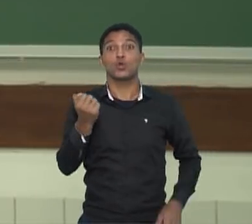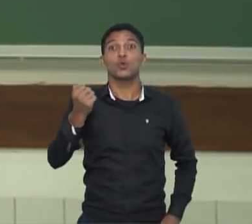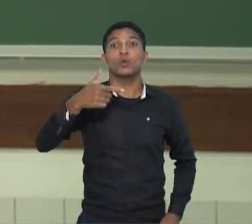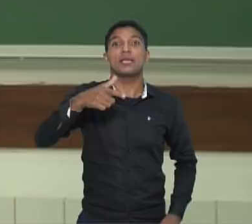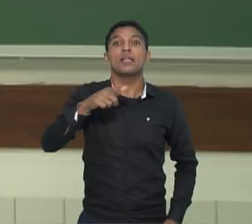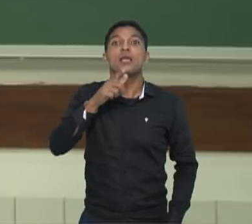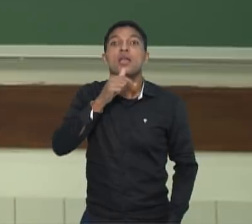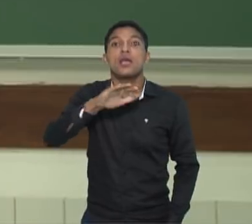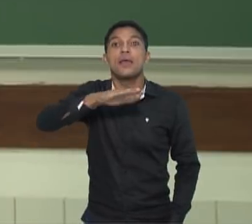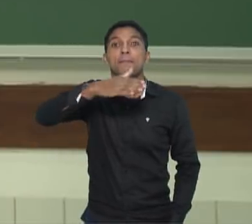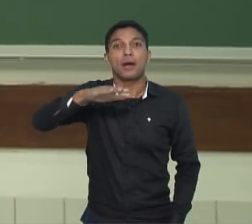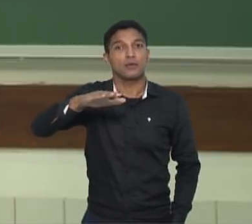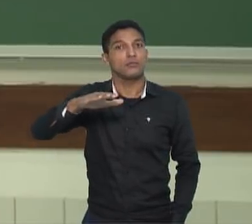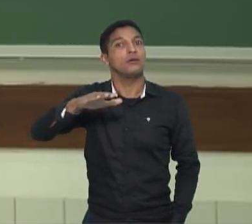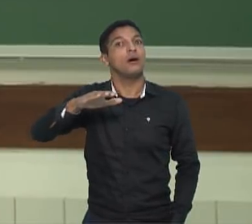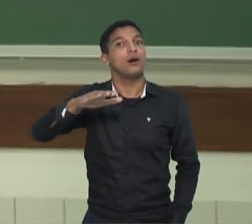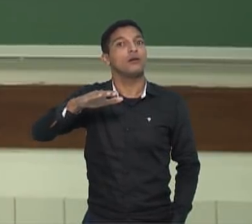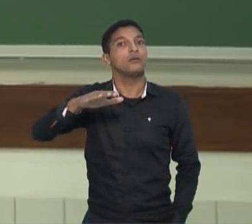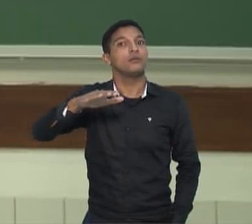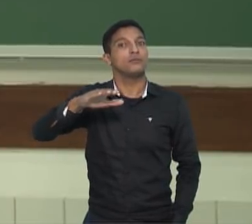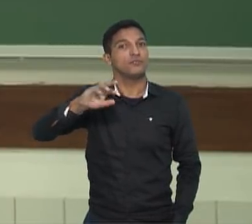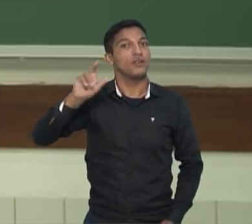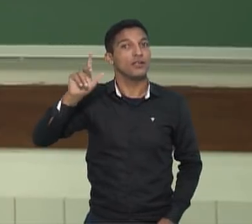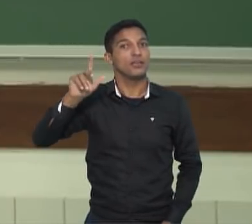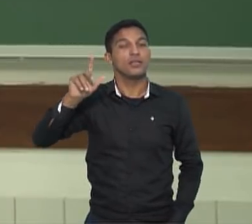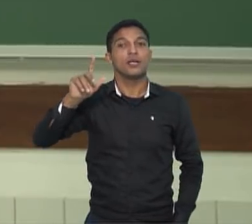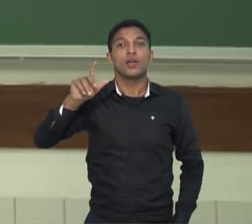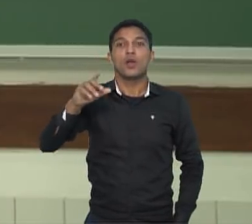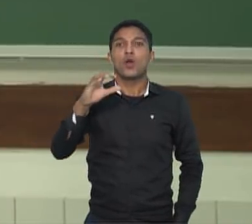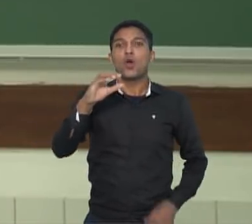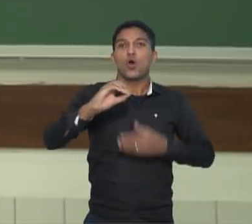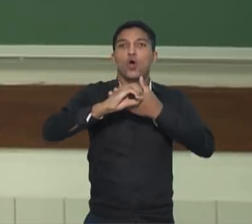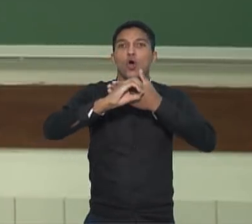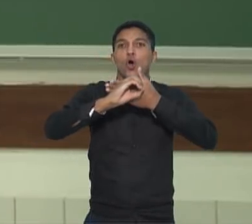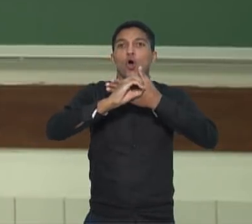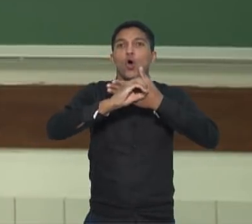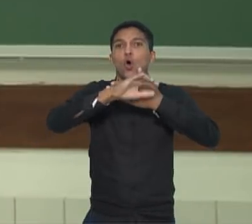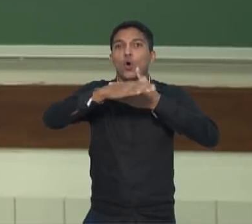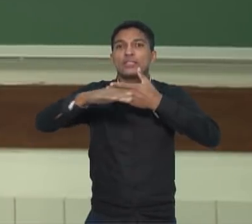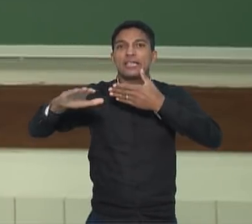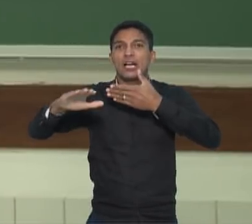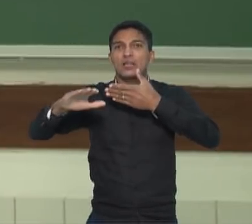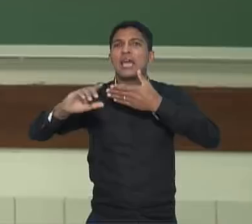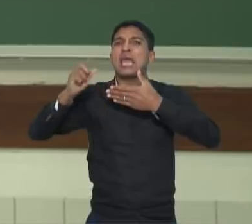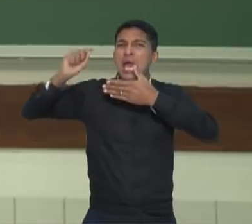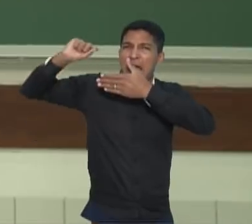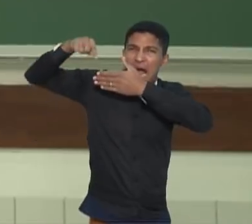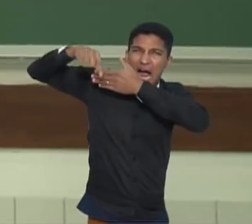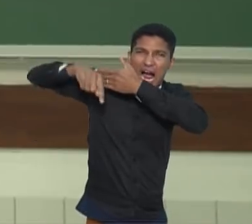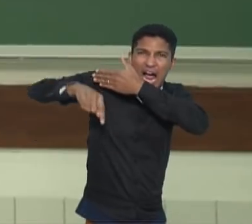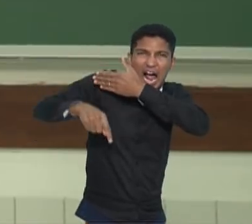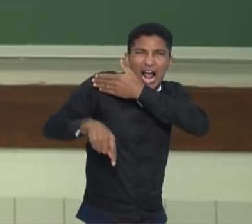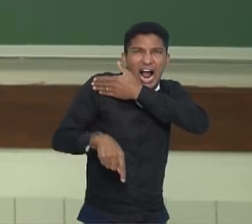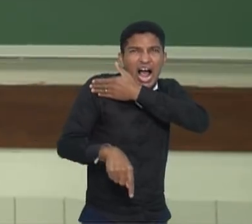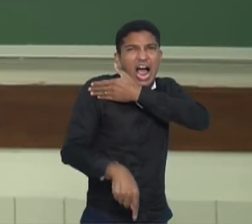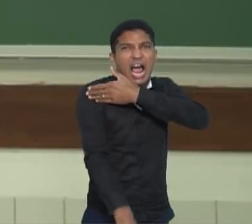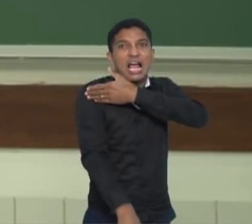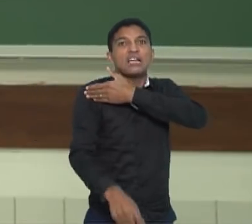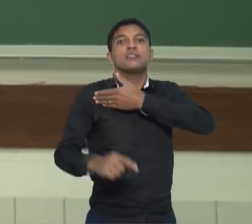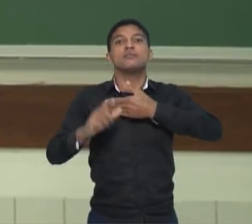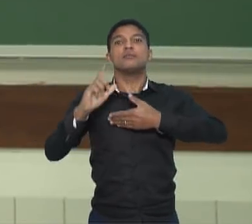muito maior também do que mar. Além da salinidade, ou seja, a quantidade de sal ser maior do que em